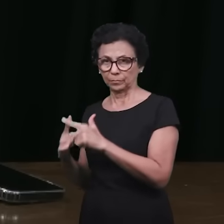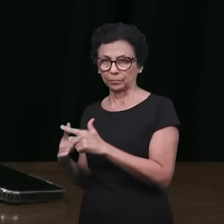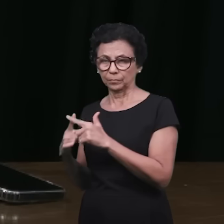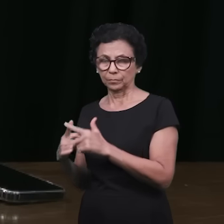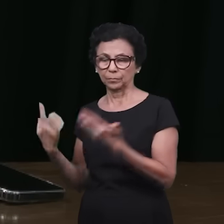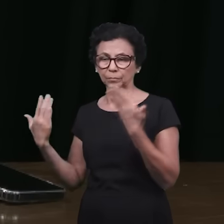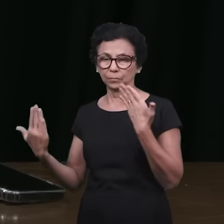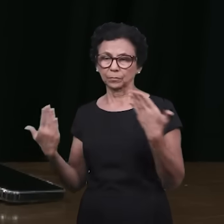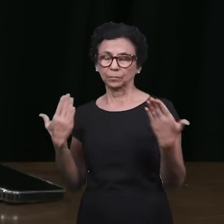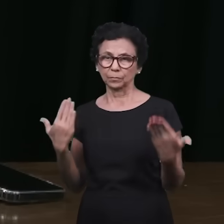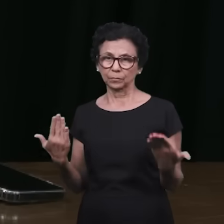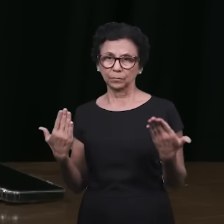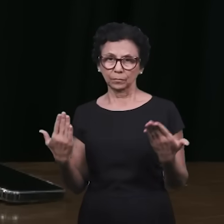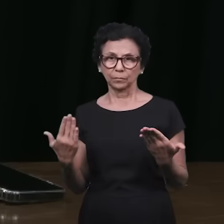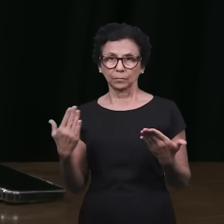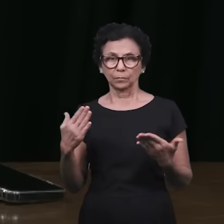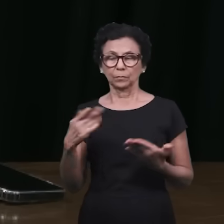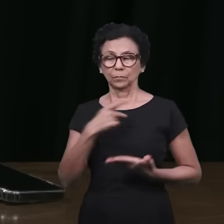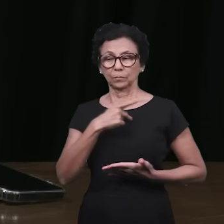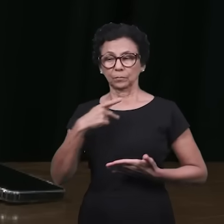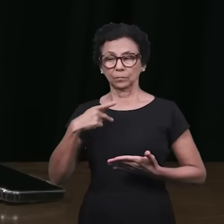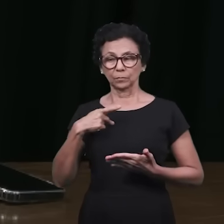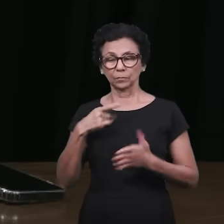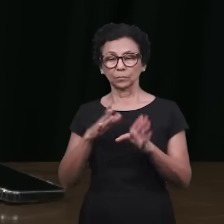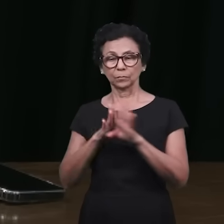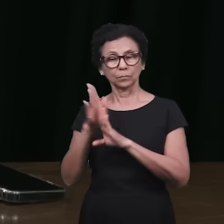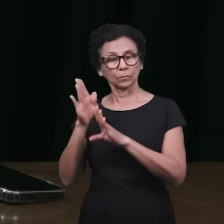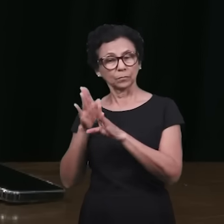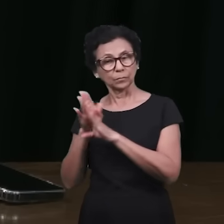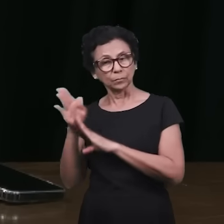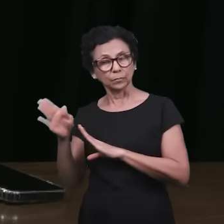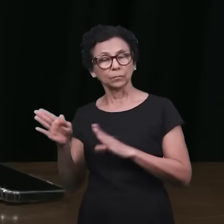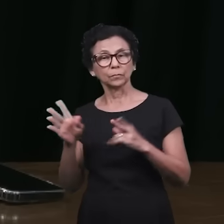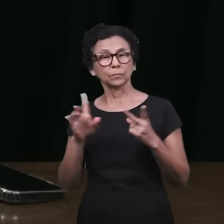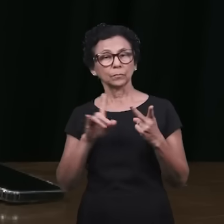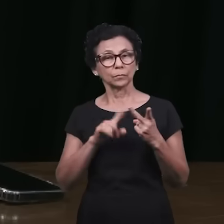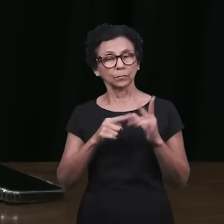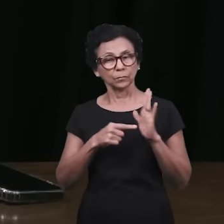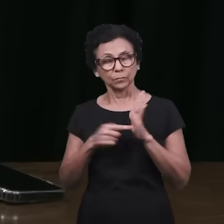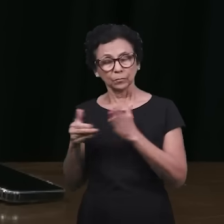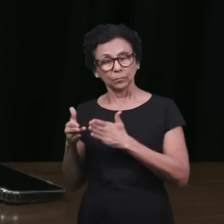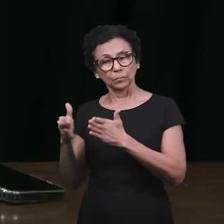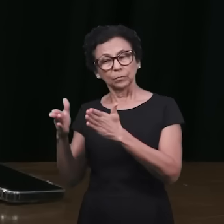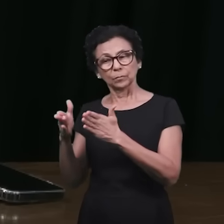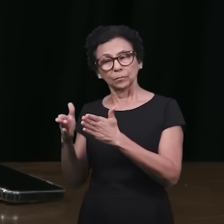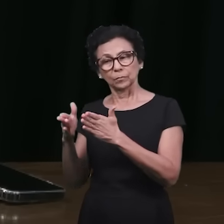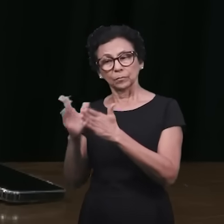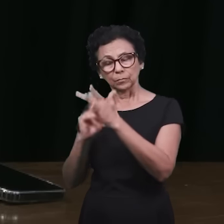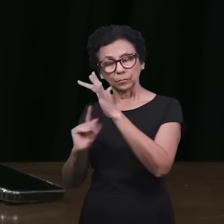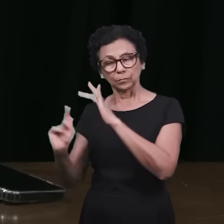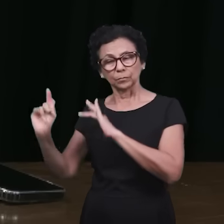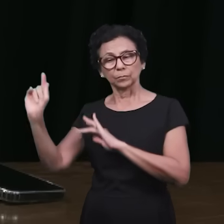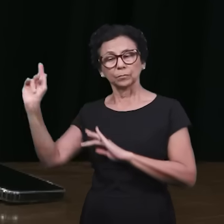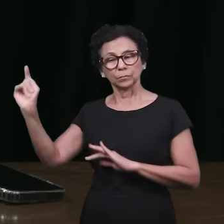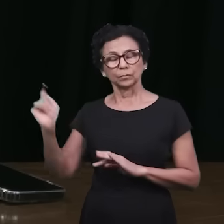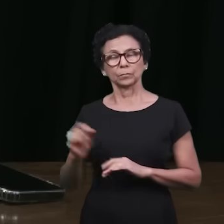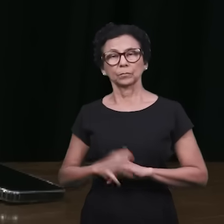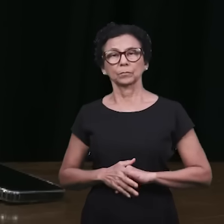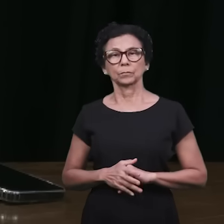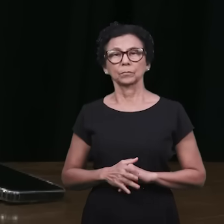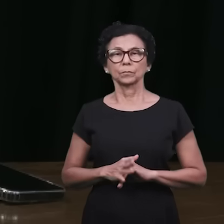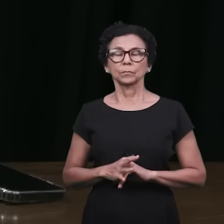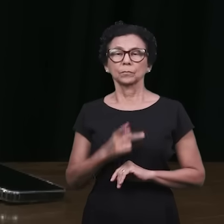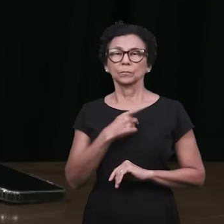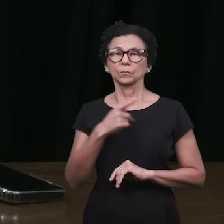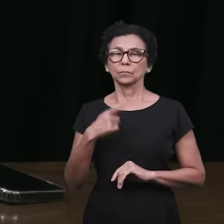a ovelha tem esse direito e o pastor ele tem essa responsabilidade de fornecer, conforme